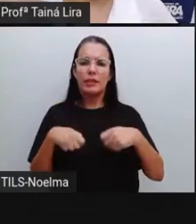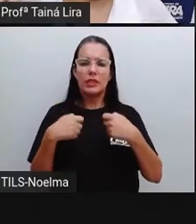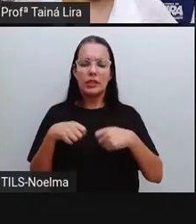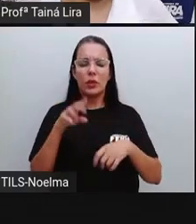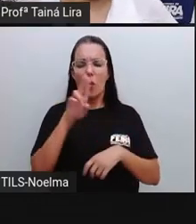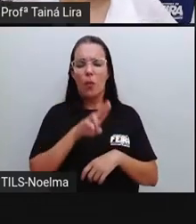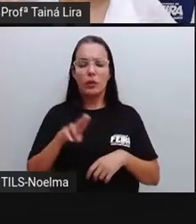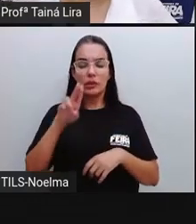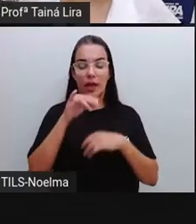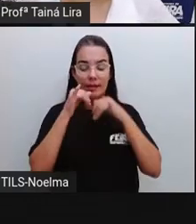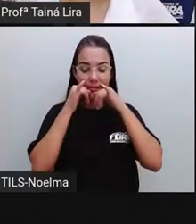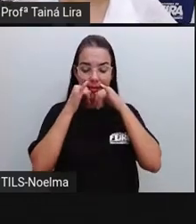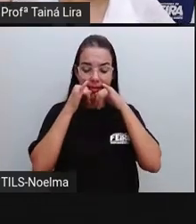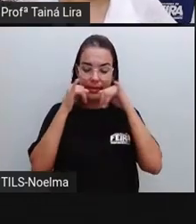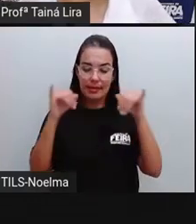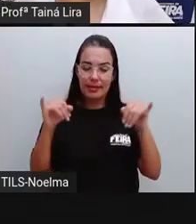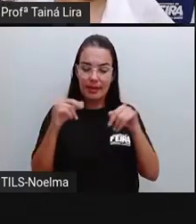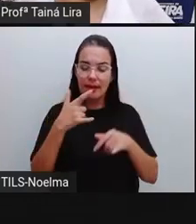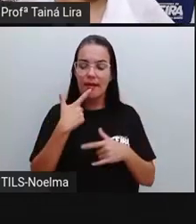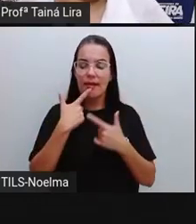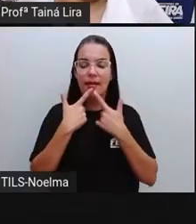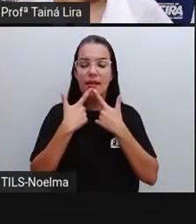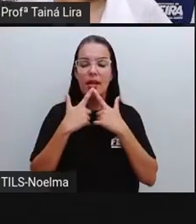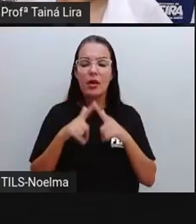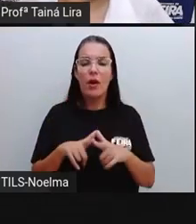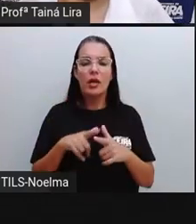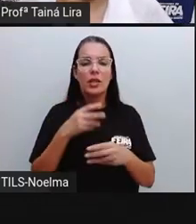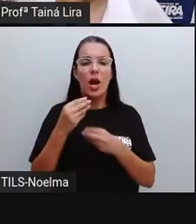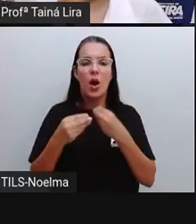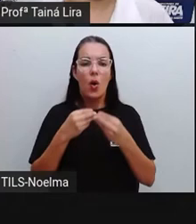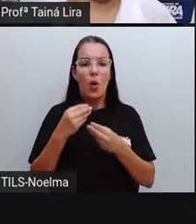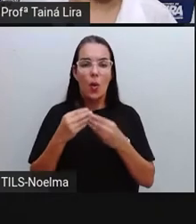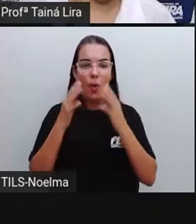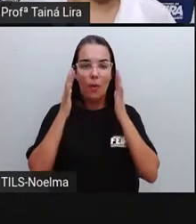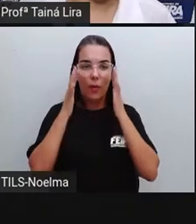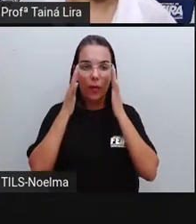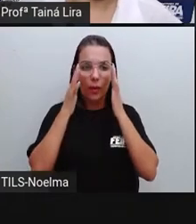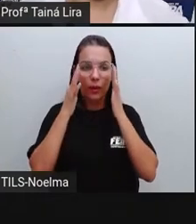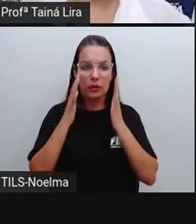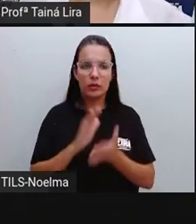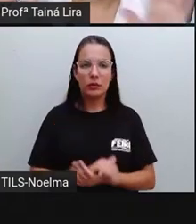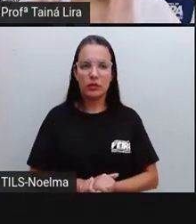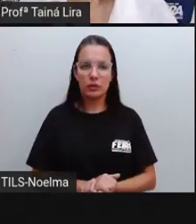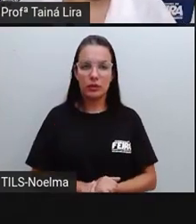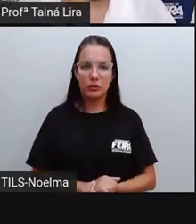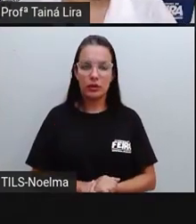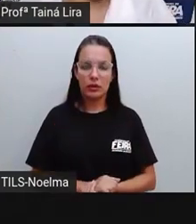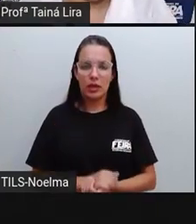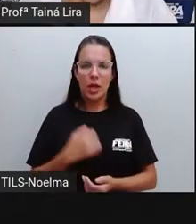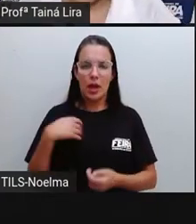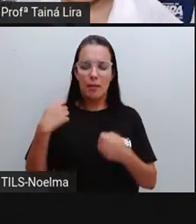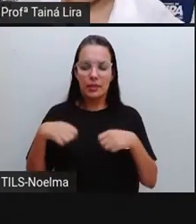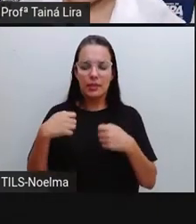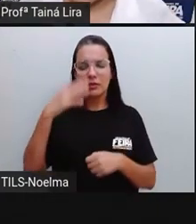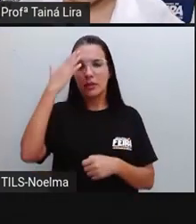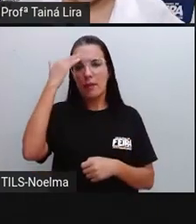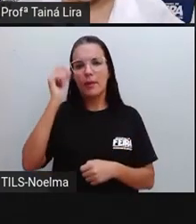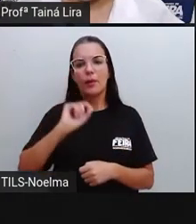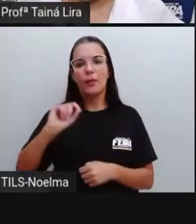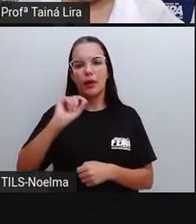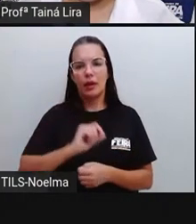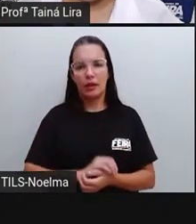realmente é uma linguagem publicitária, se utilizou a linguagem correta, o que é que eu tenho que saber sobre ela?